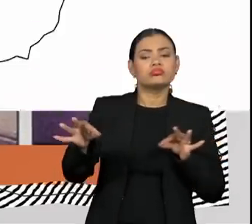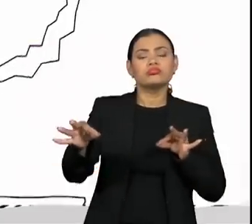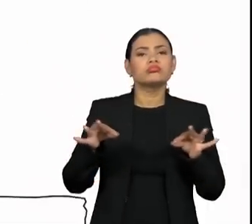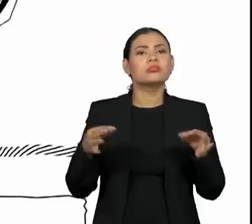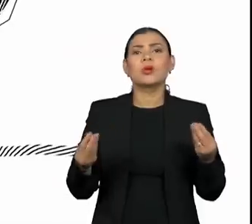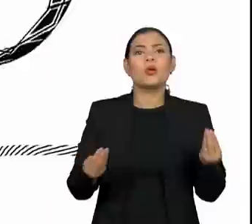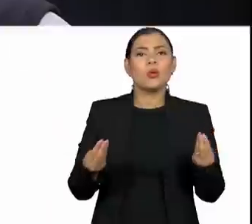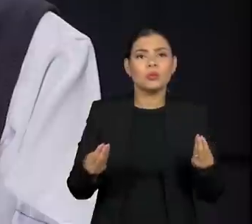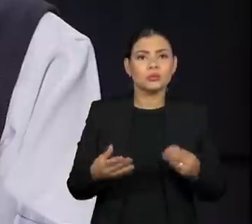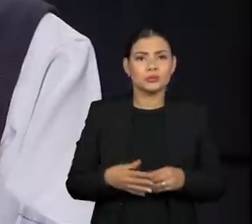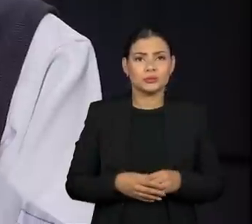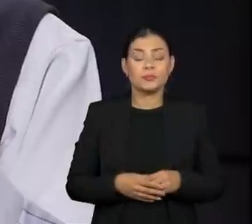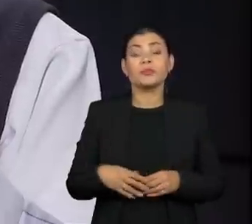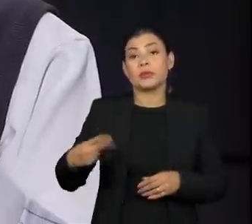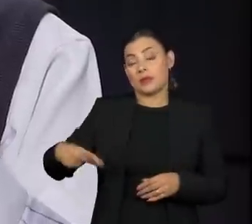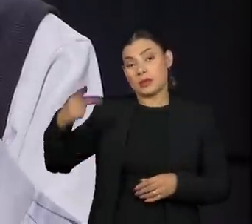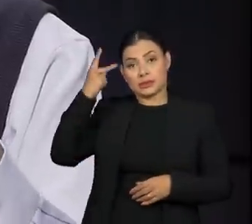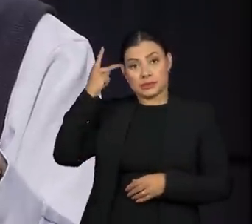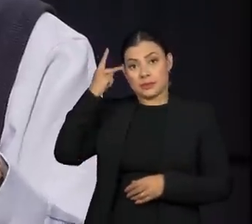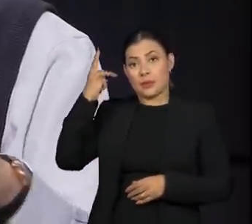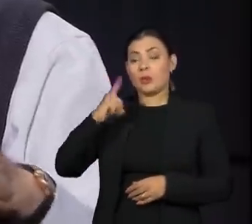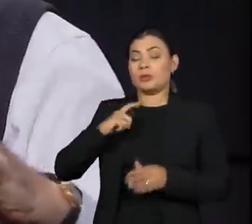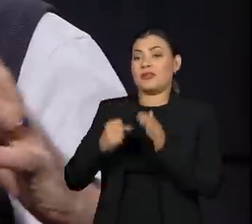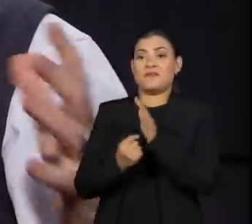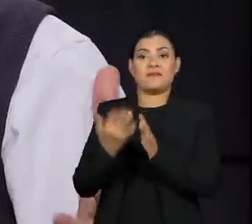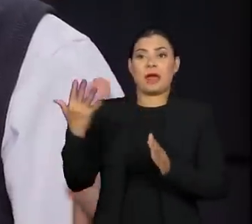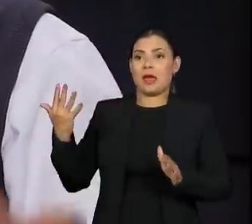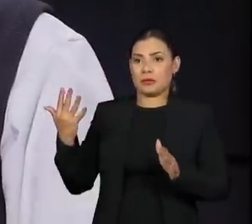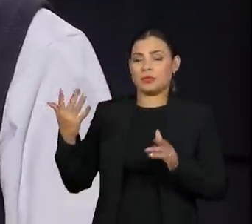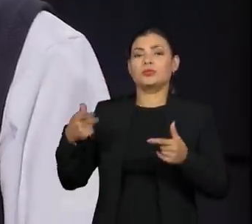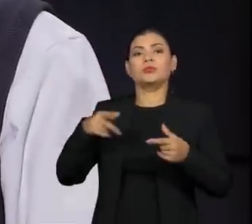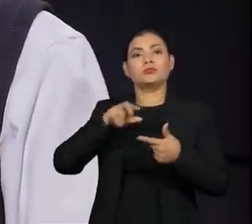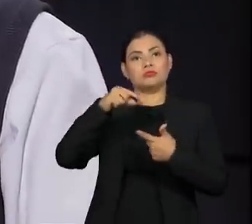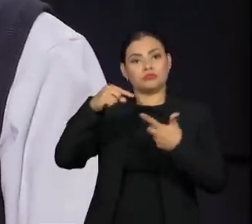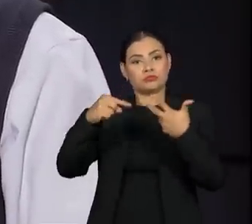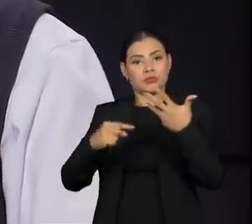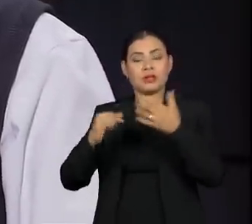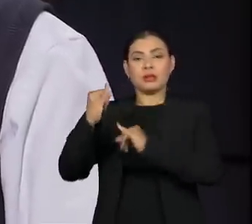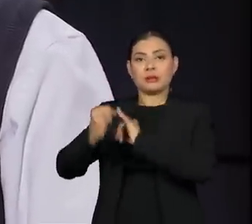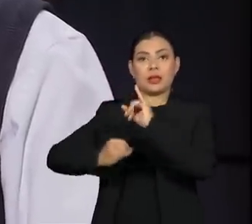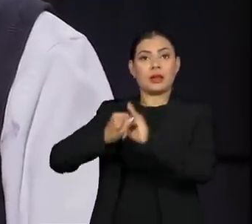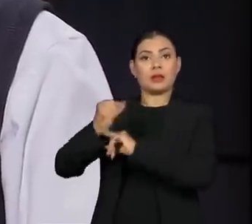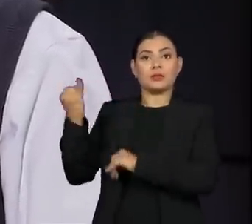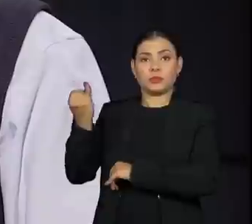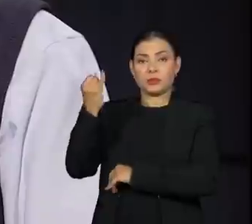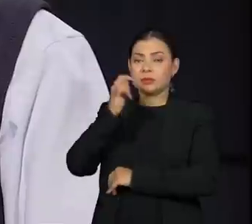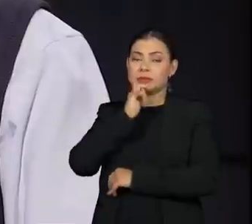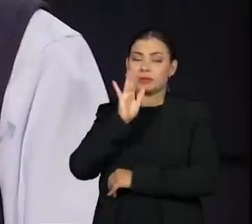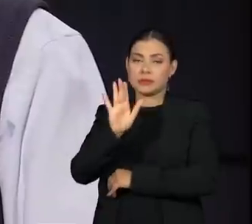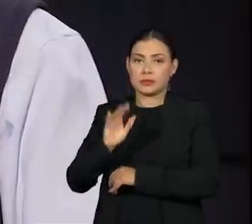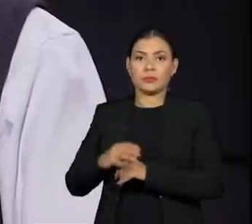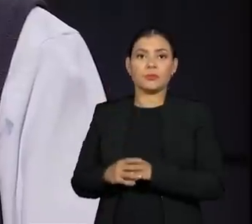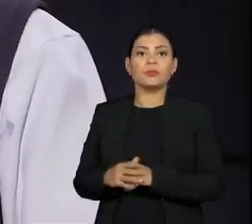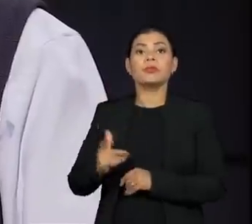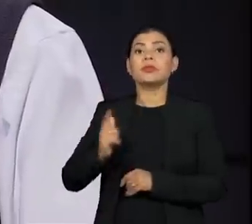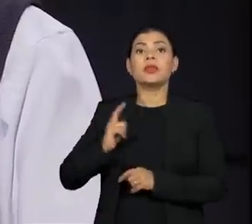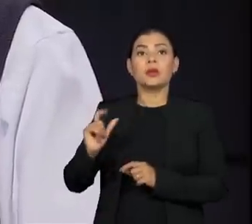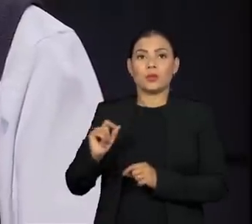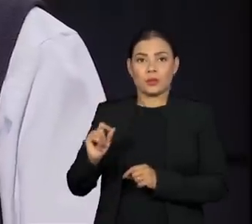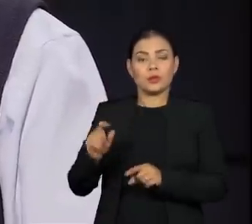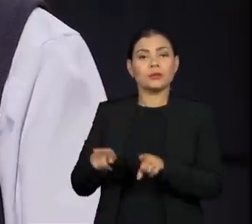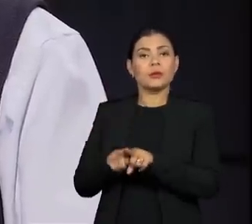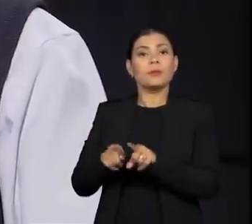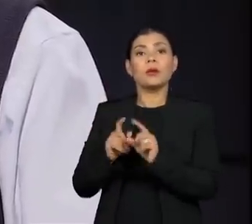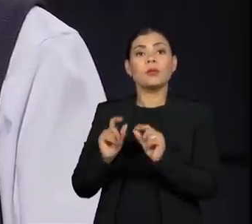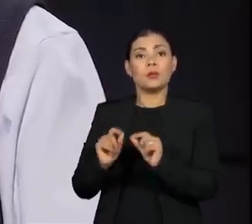o que acontece em São Paulo aqui Existem várias coisas adicionais a internet que são importantes uma delas Produções chamadas pontos de troca de tráfico